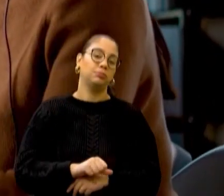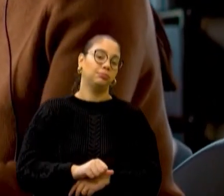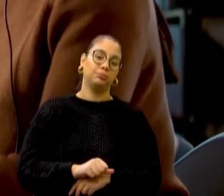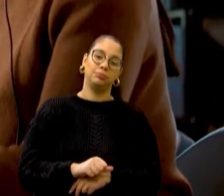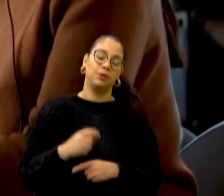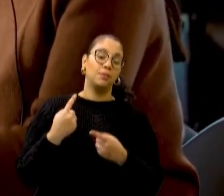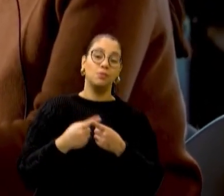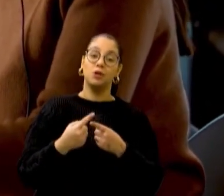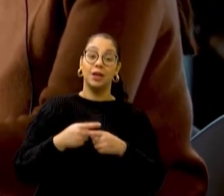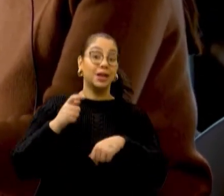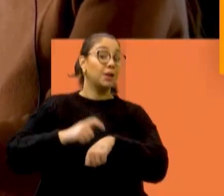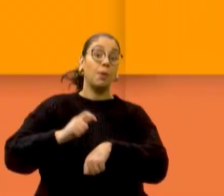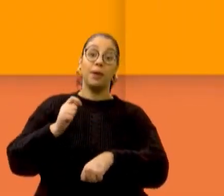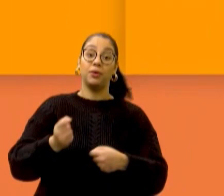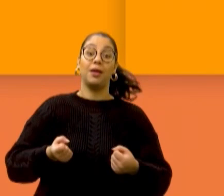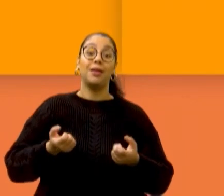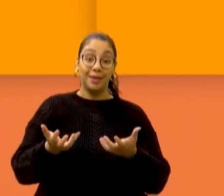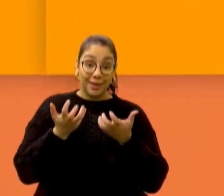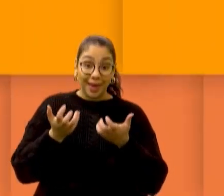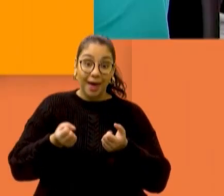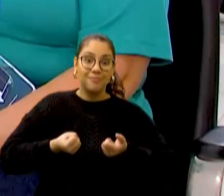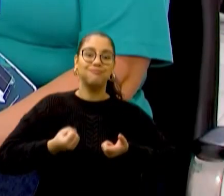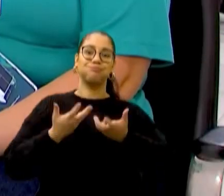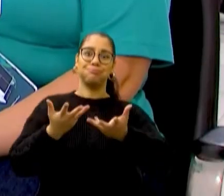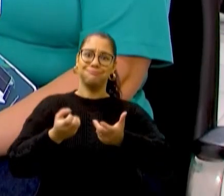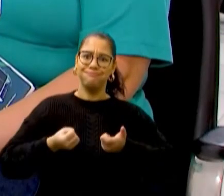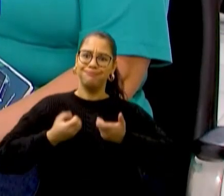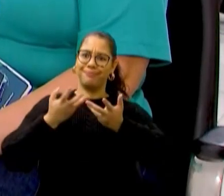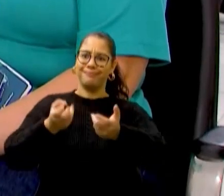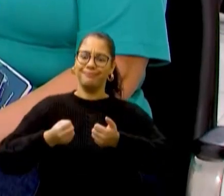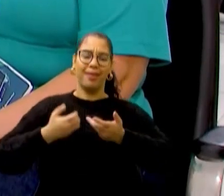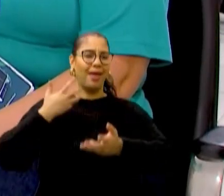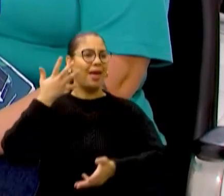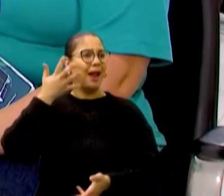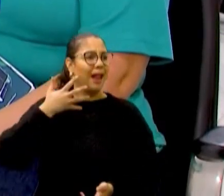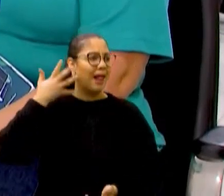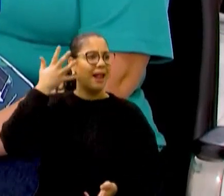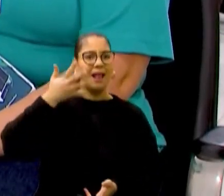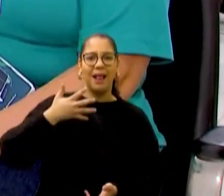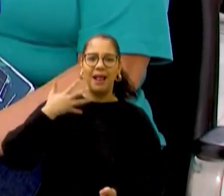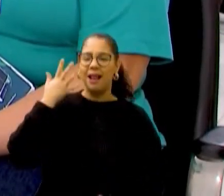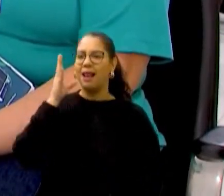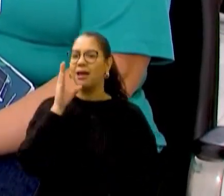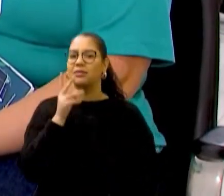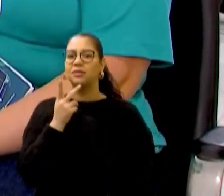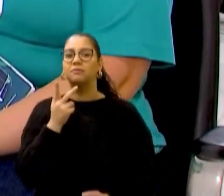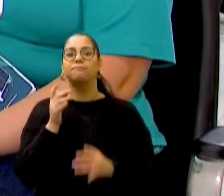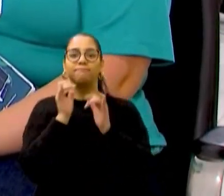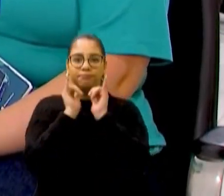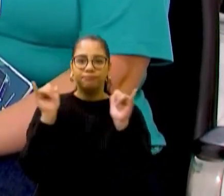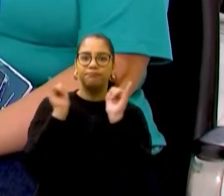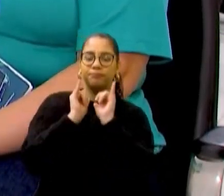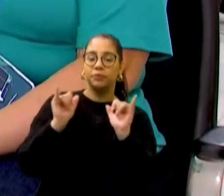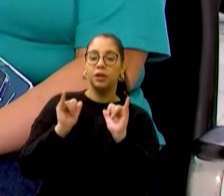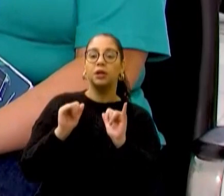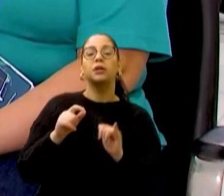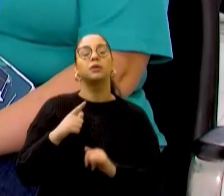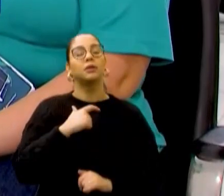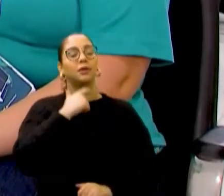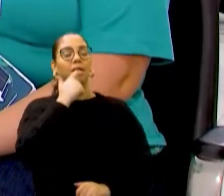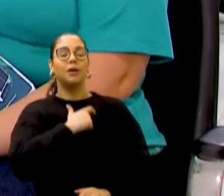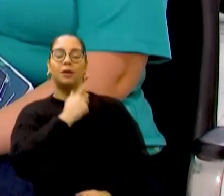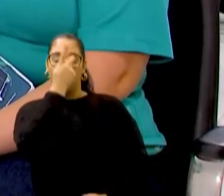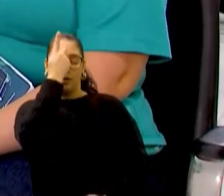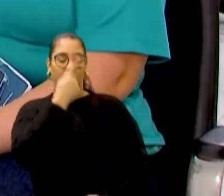rápida é pior porque naquele momento ele só quer falar aí você fica em silêncio e com aquela com aquele exercício